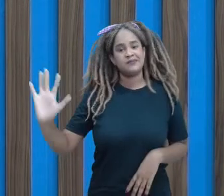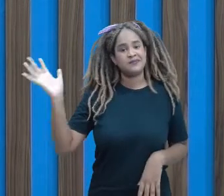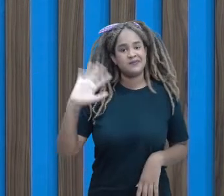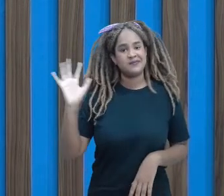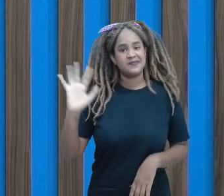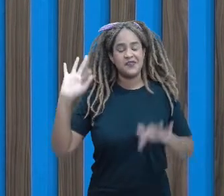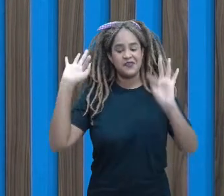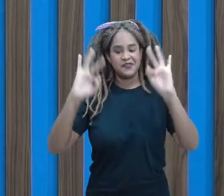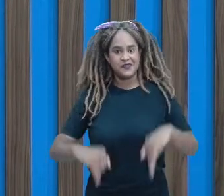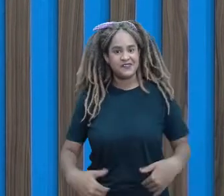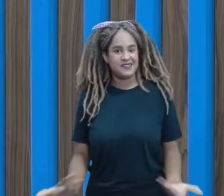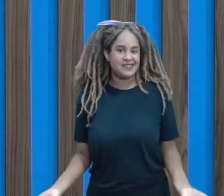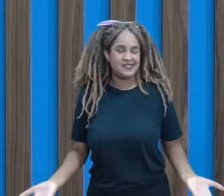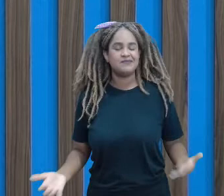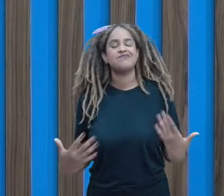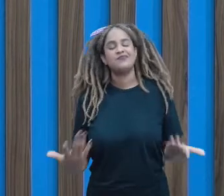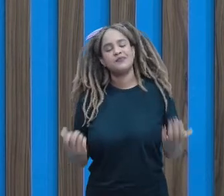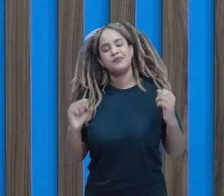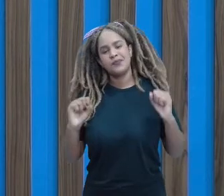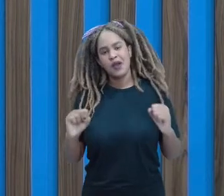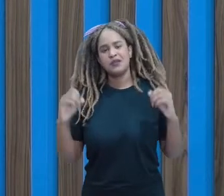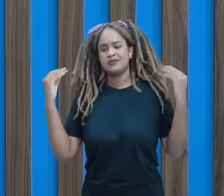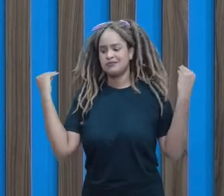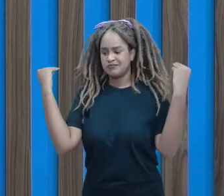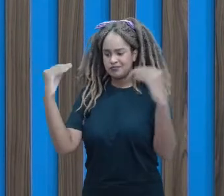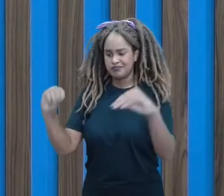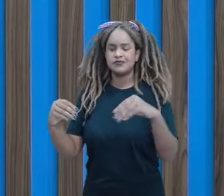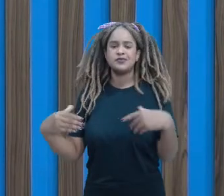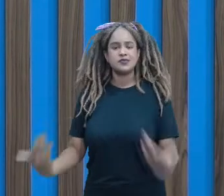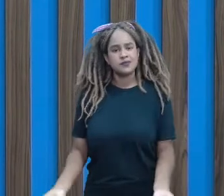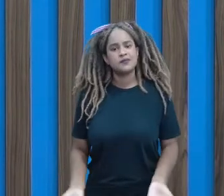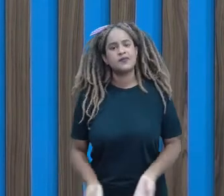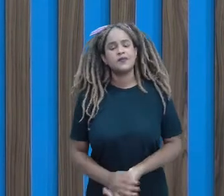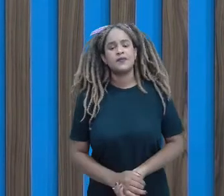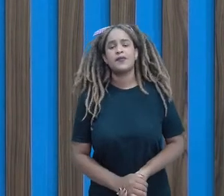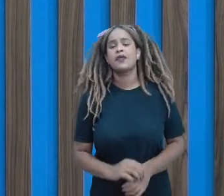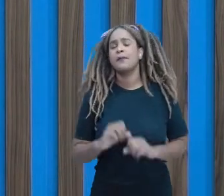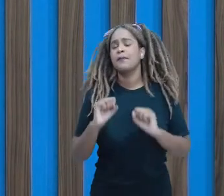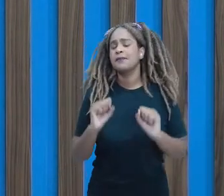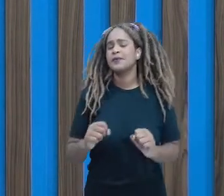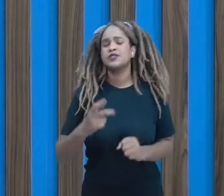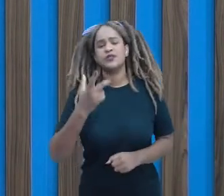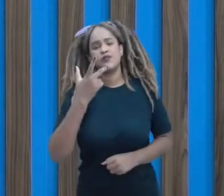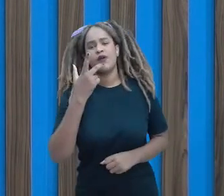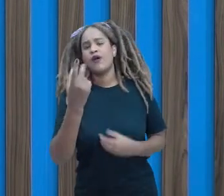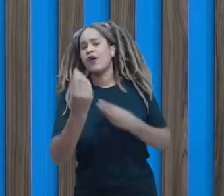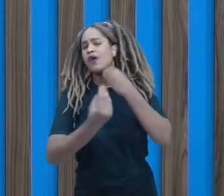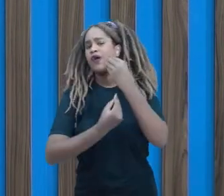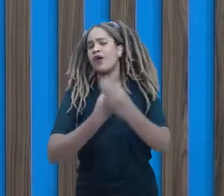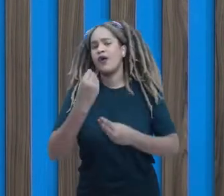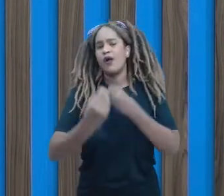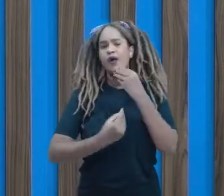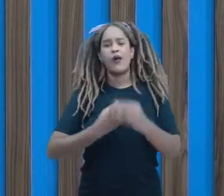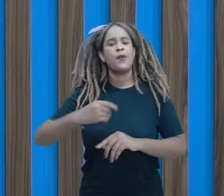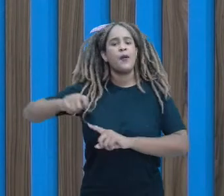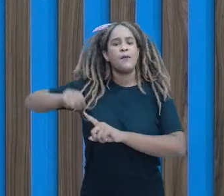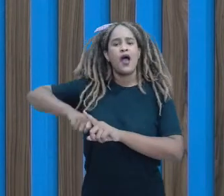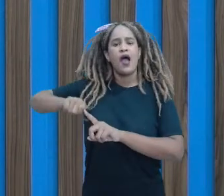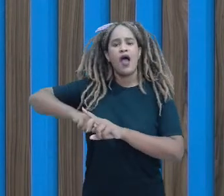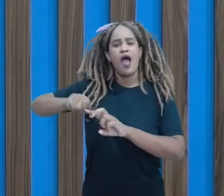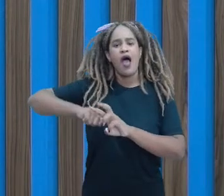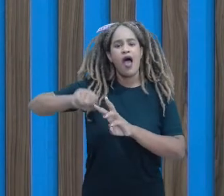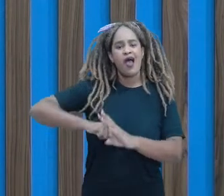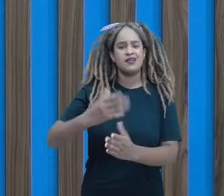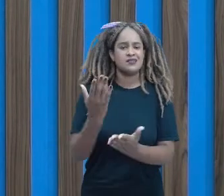pode ir colocando, né? Coloca aí uma mensagem dizendo como é que foram esses meses de